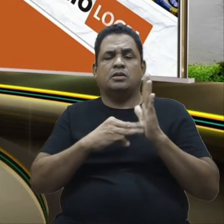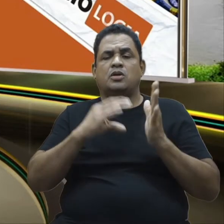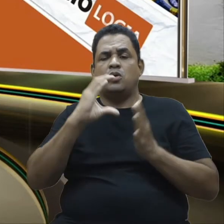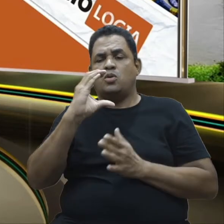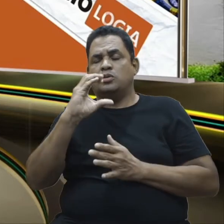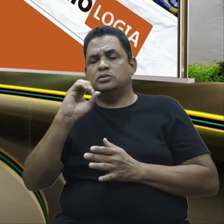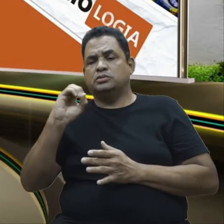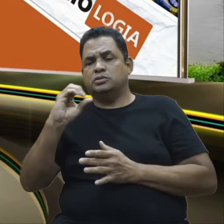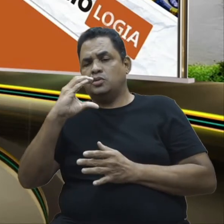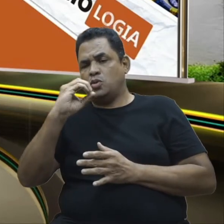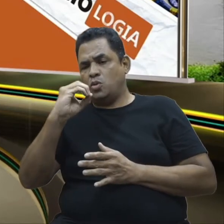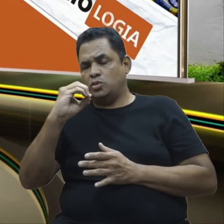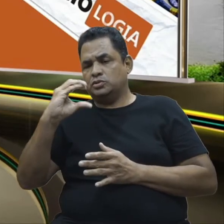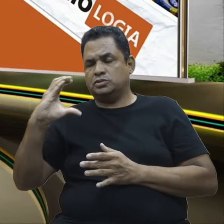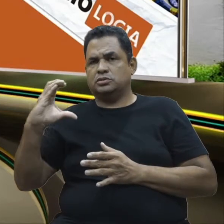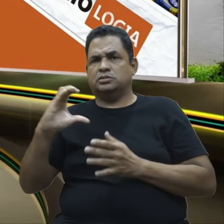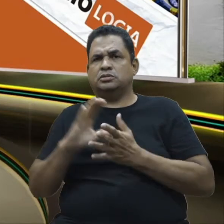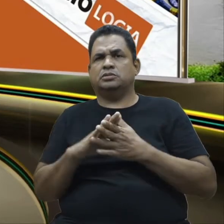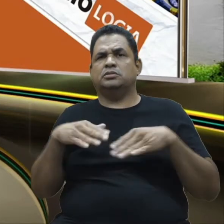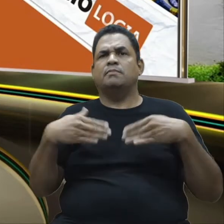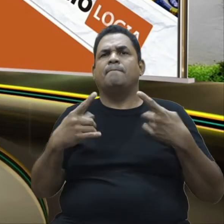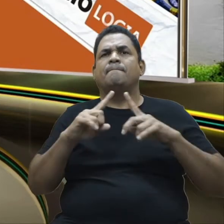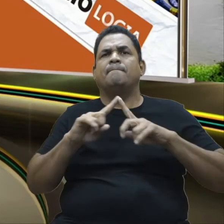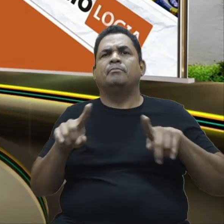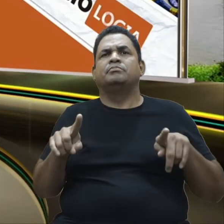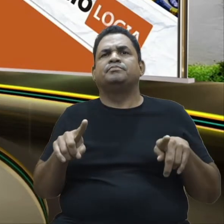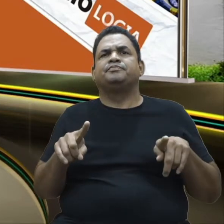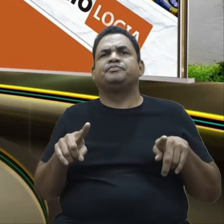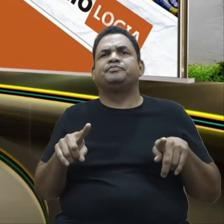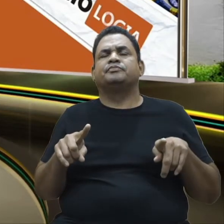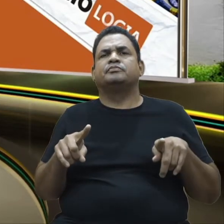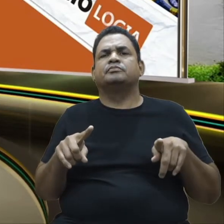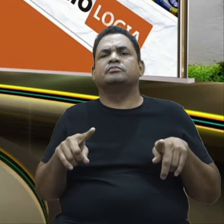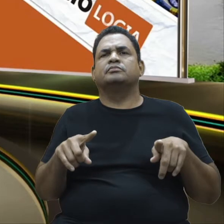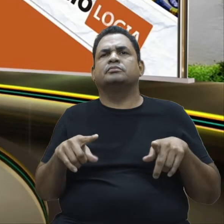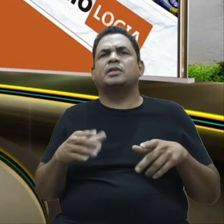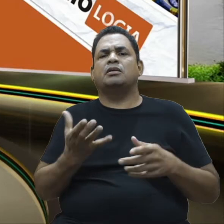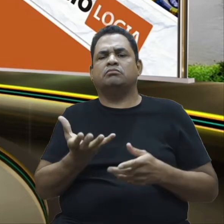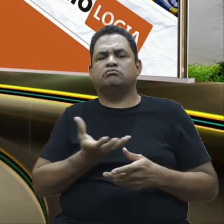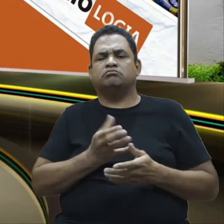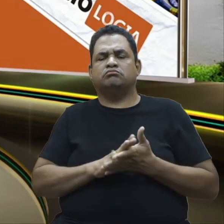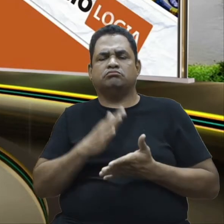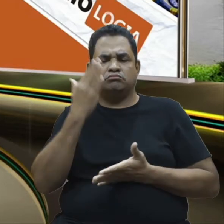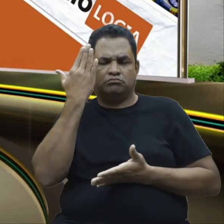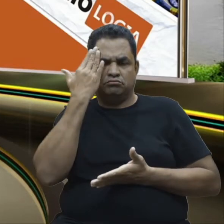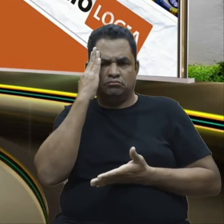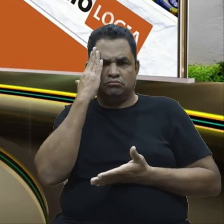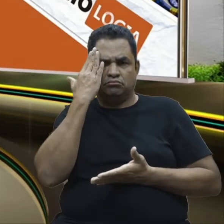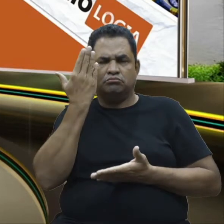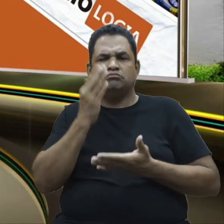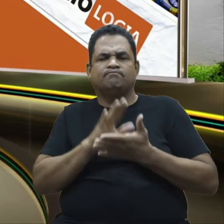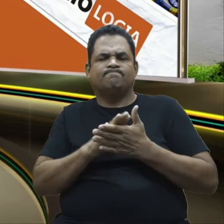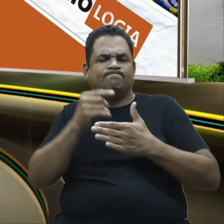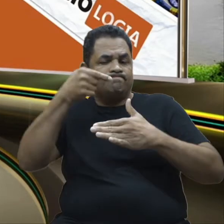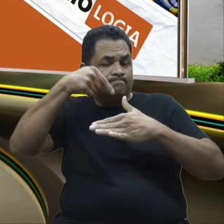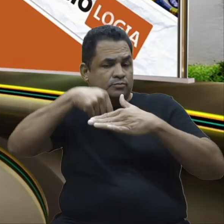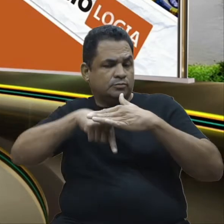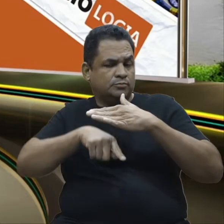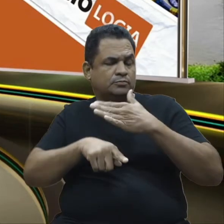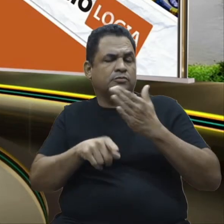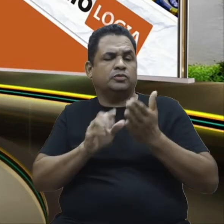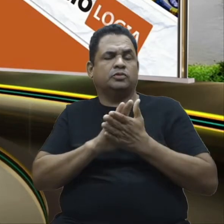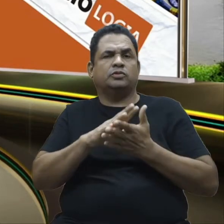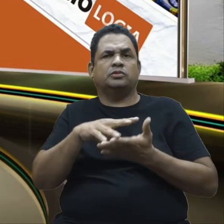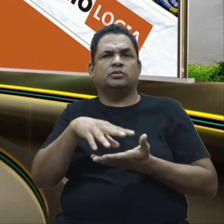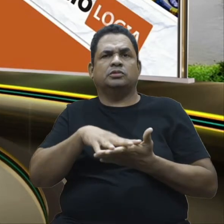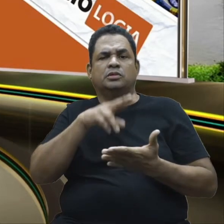terem essa noção. Mas, professora, mas eu queria entender. Se aprofundem na leitura, a gente traz aqui as referências.